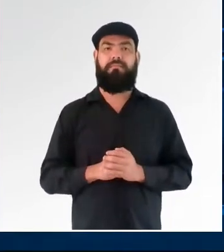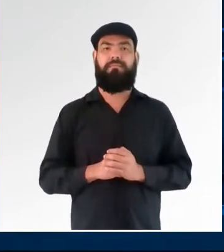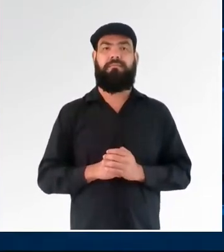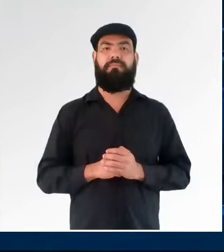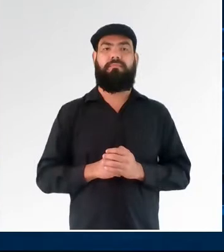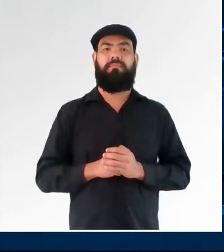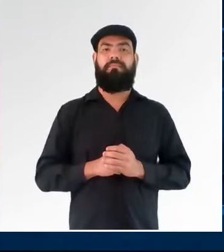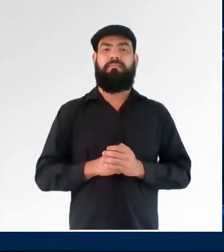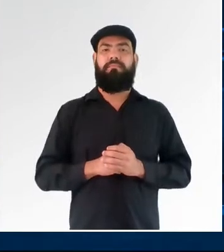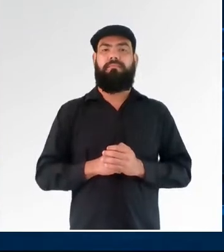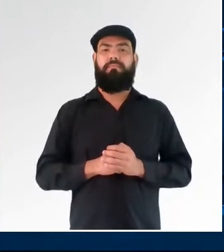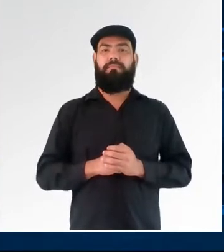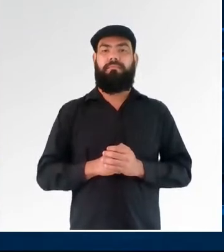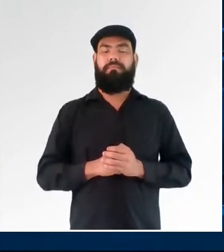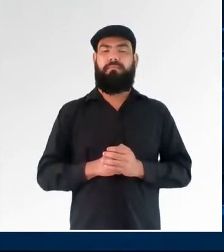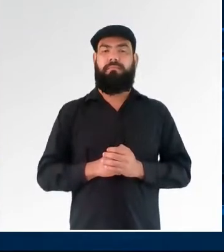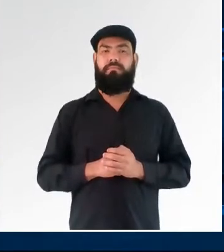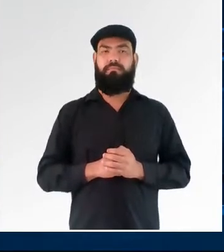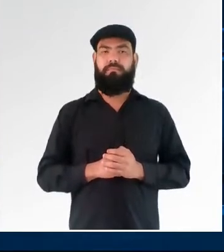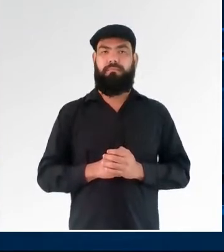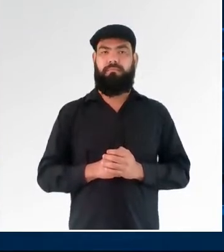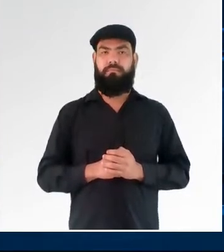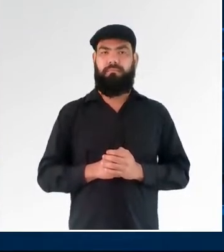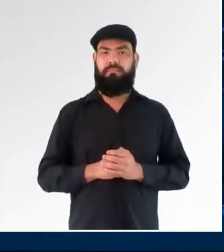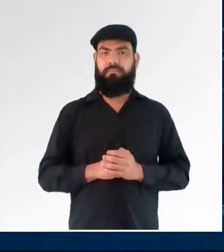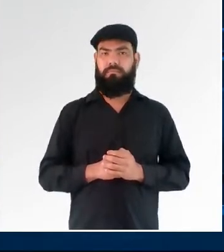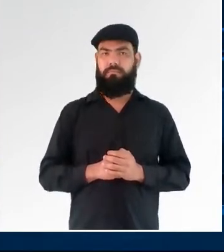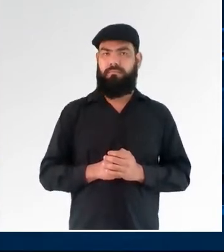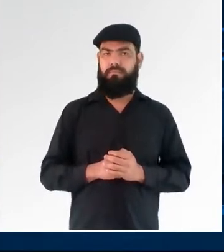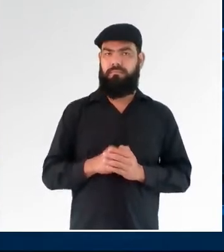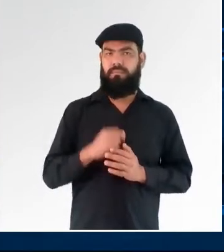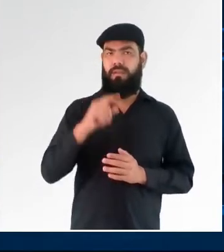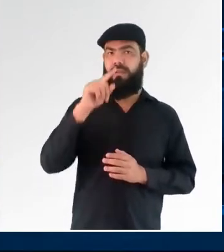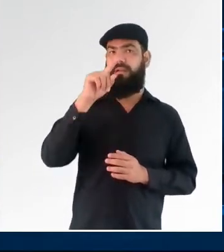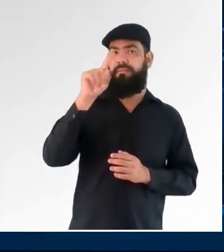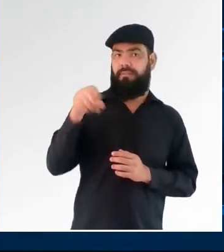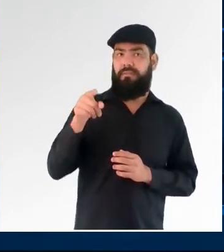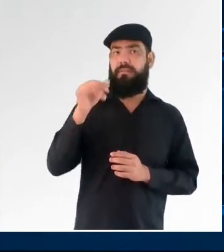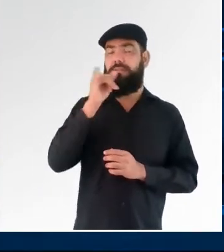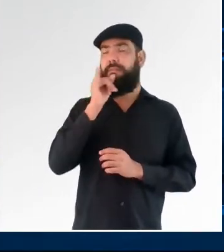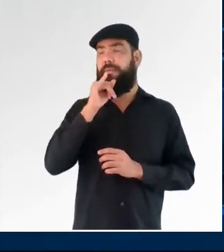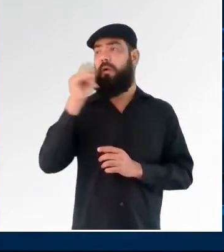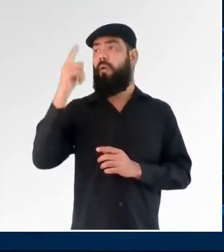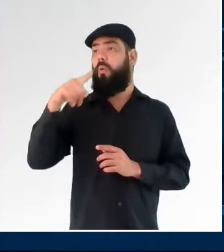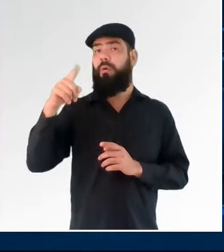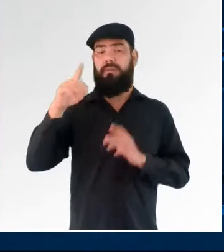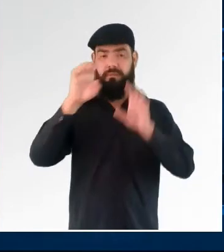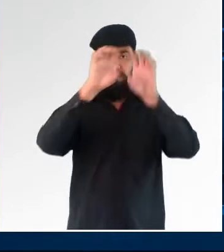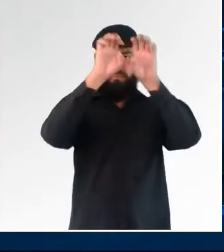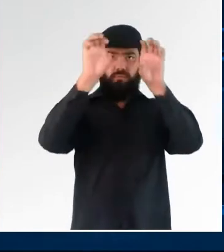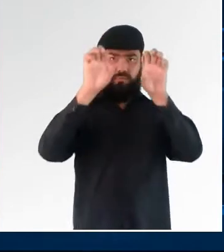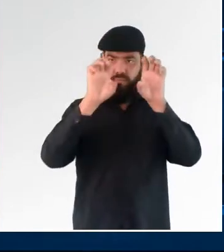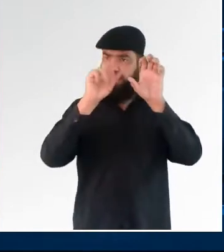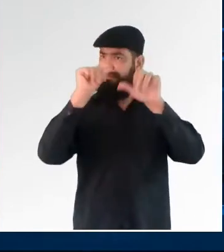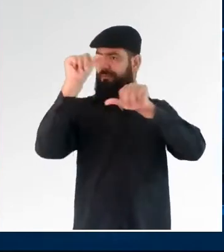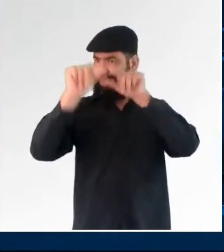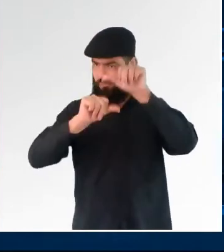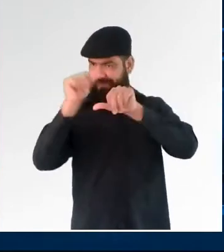Quando algo se intromete nessa estrutura, a vírgula será usada. Saiu dessa estrutura de sujeito,